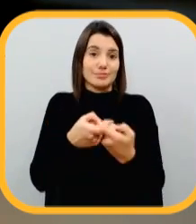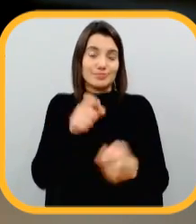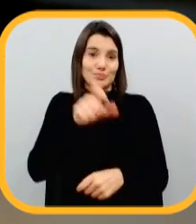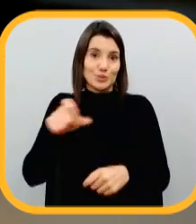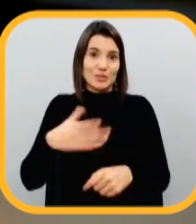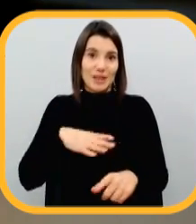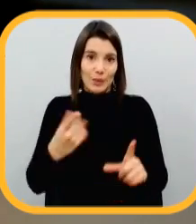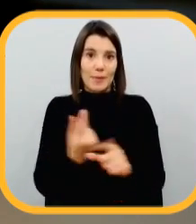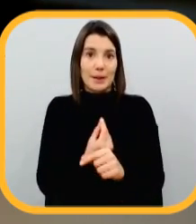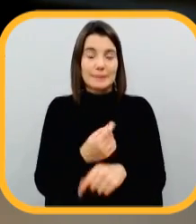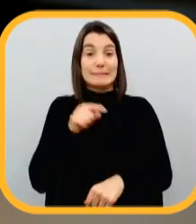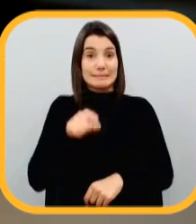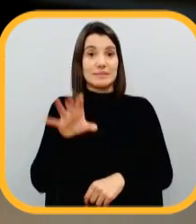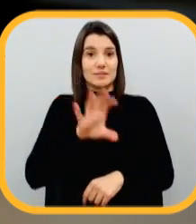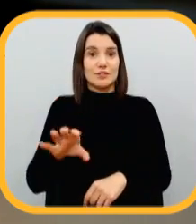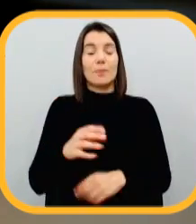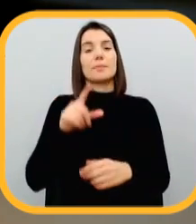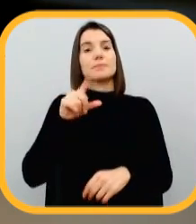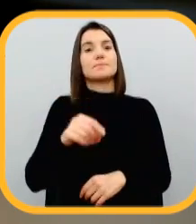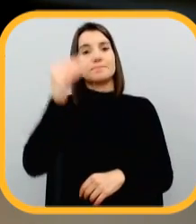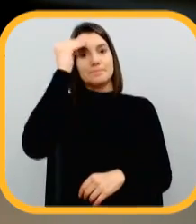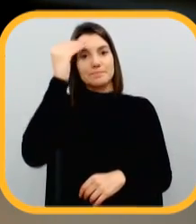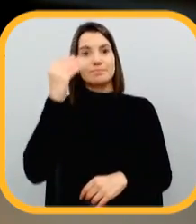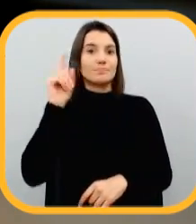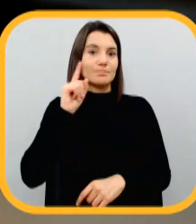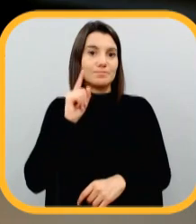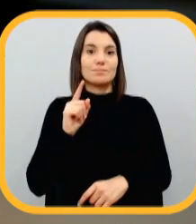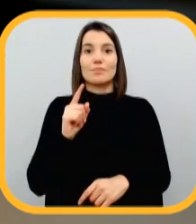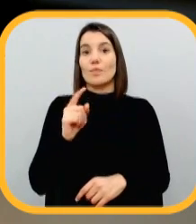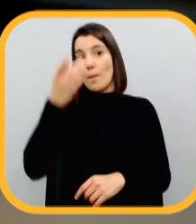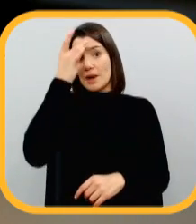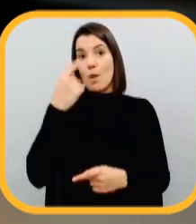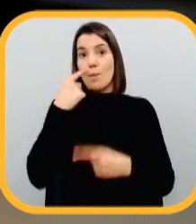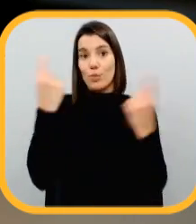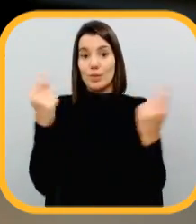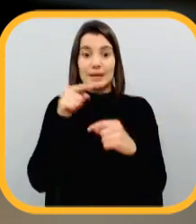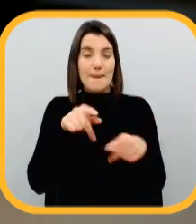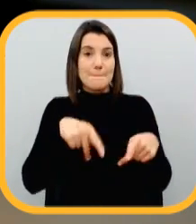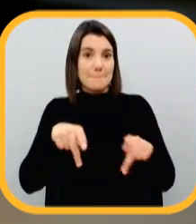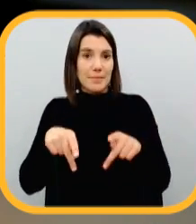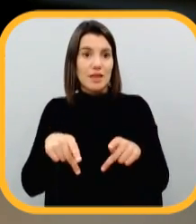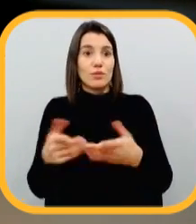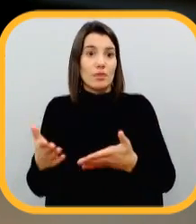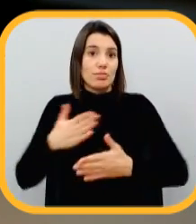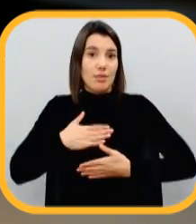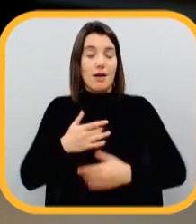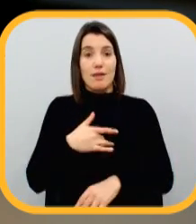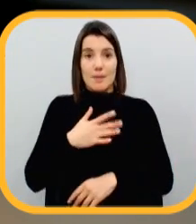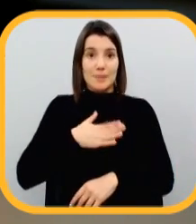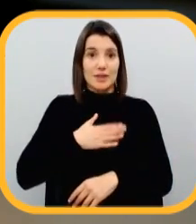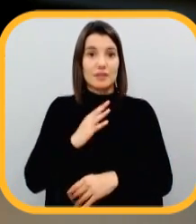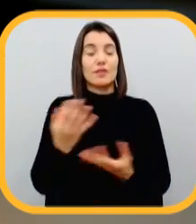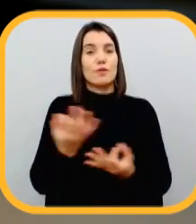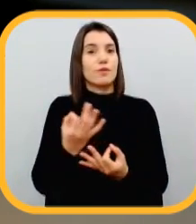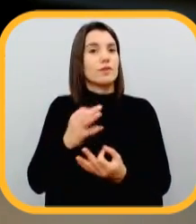mercado e aos consumidores. Desta forma, e considerando a importância da opinião pública, estas metodologias usadas pelas